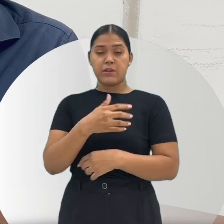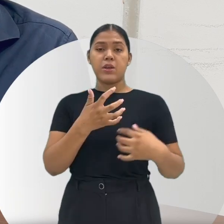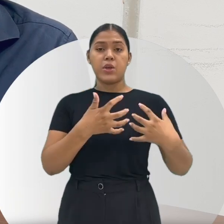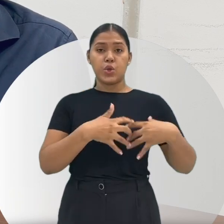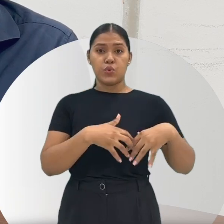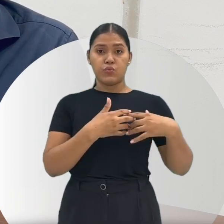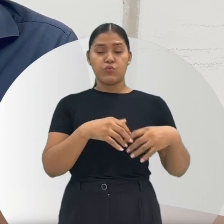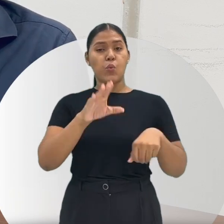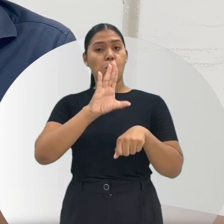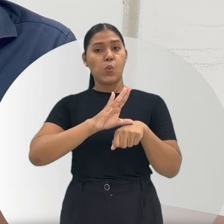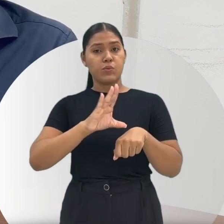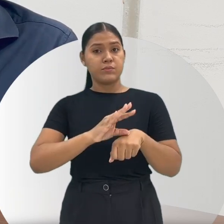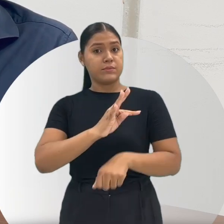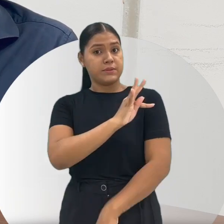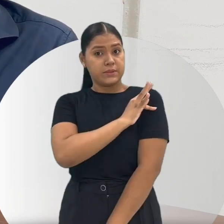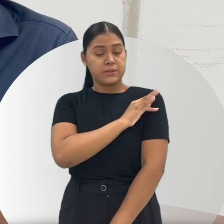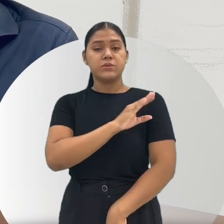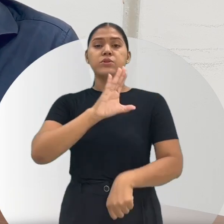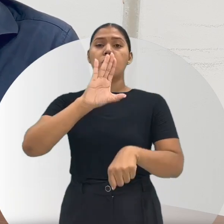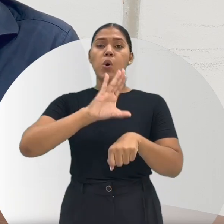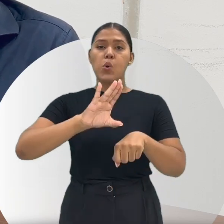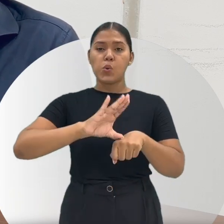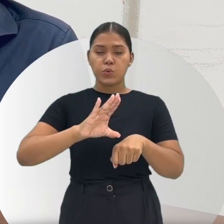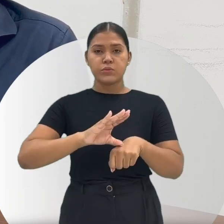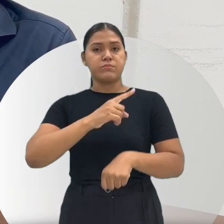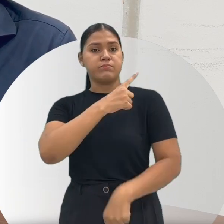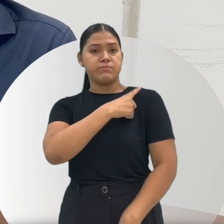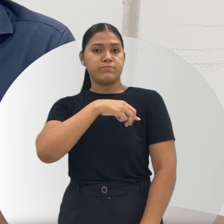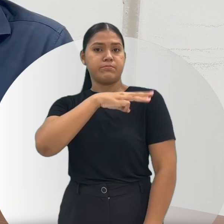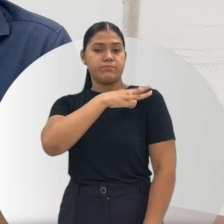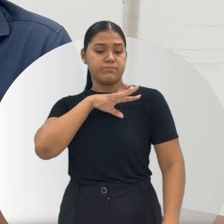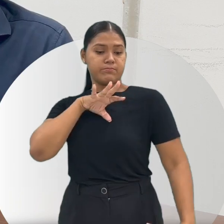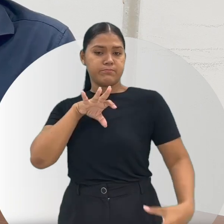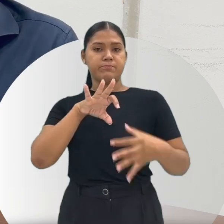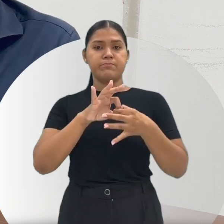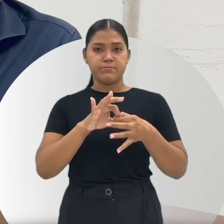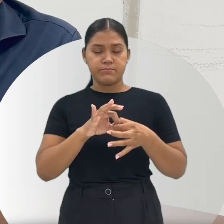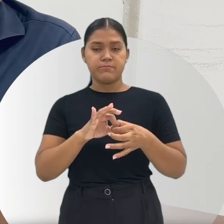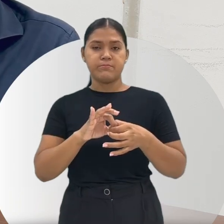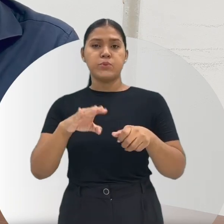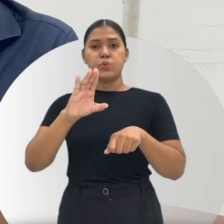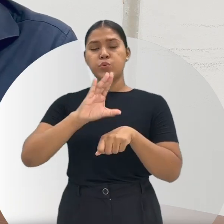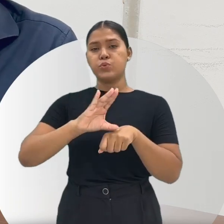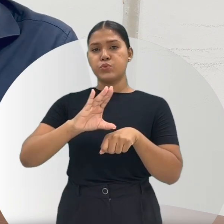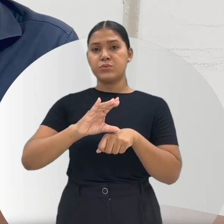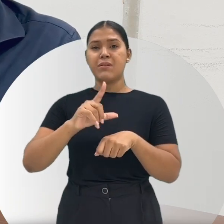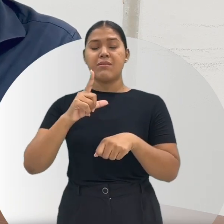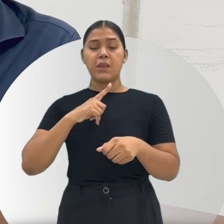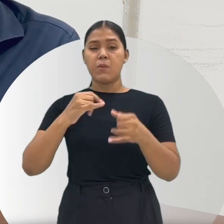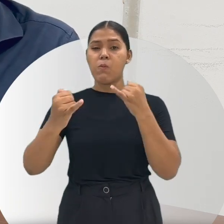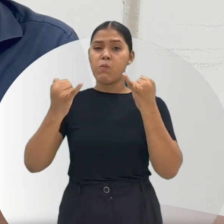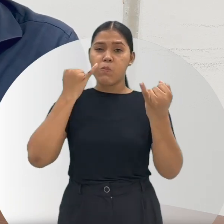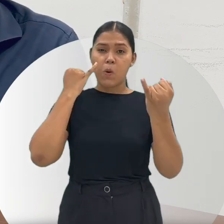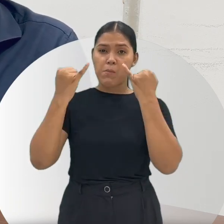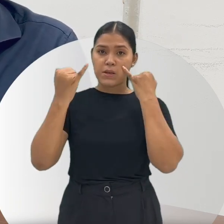técnicos integrados, eles são um aglomerado de formação técnica e a formação generalista que nós já temos